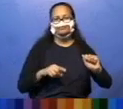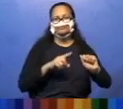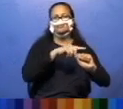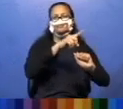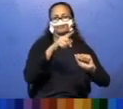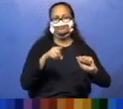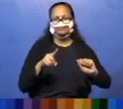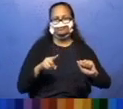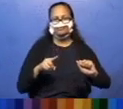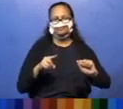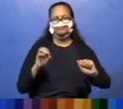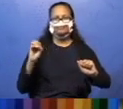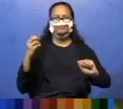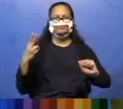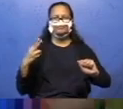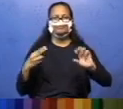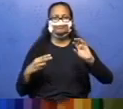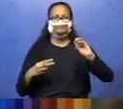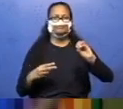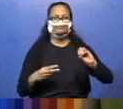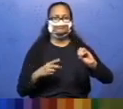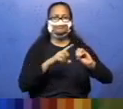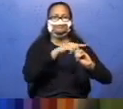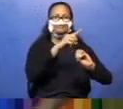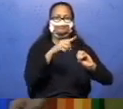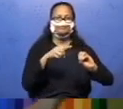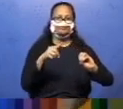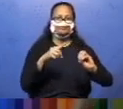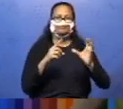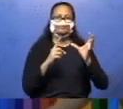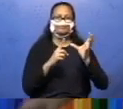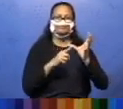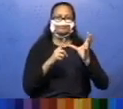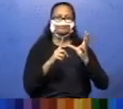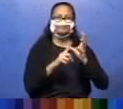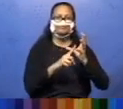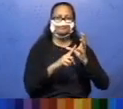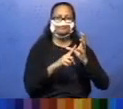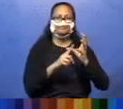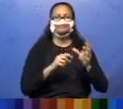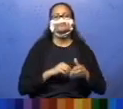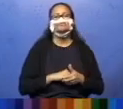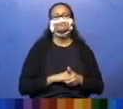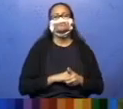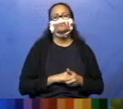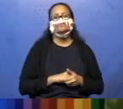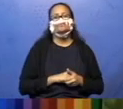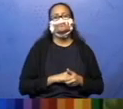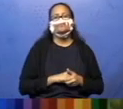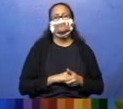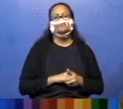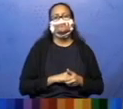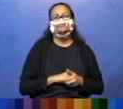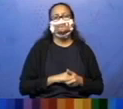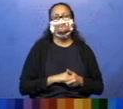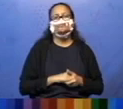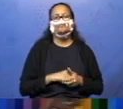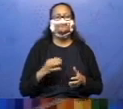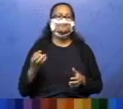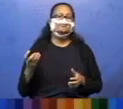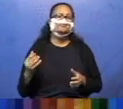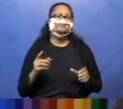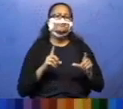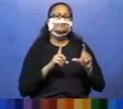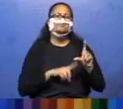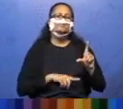E o A e O são o quê? Vogal. Marca um X aí. Ai, já até respondi a segunda. Quais são essas